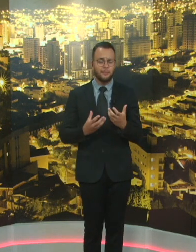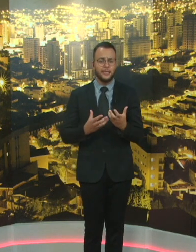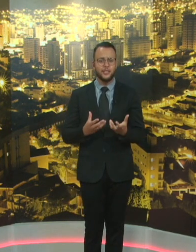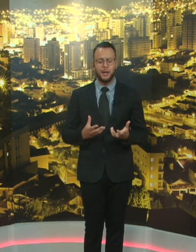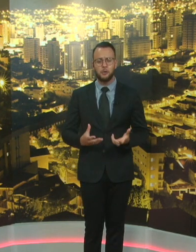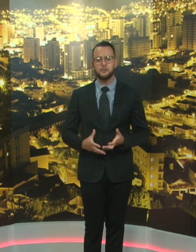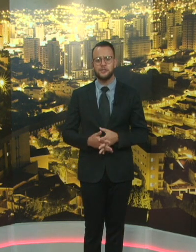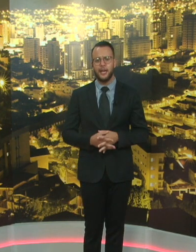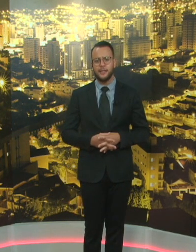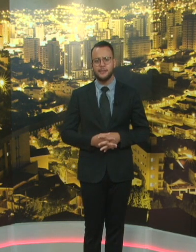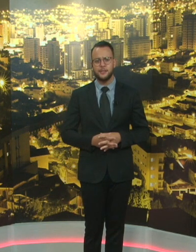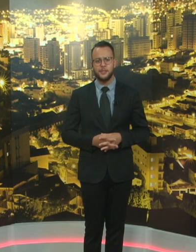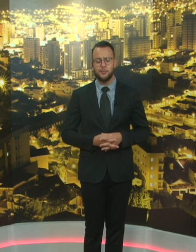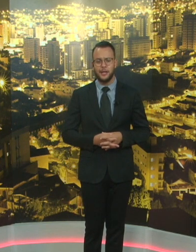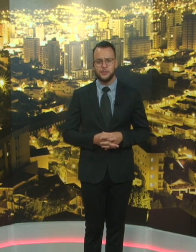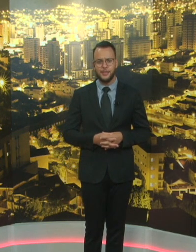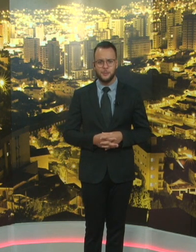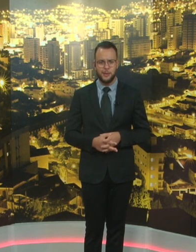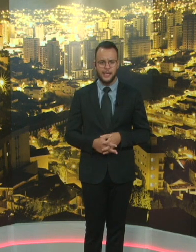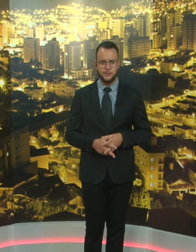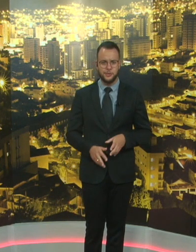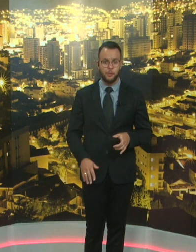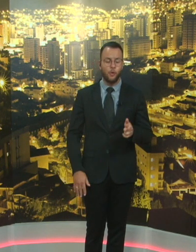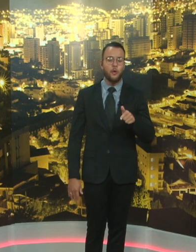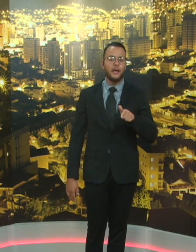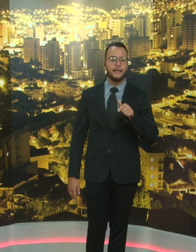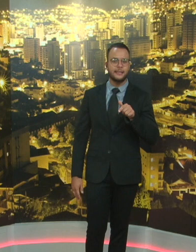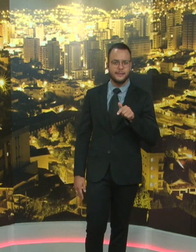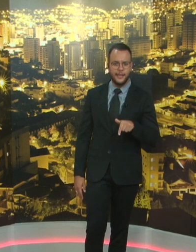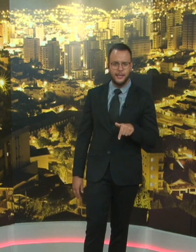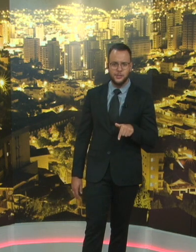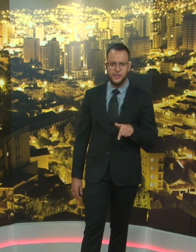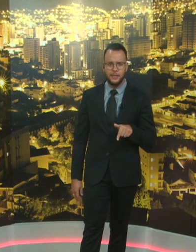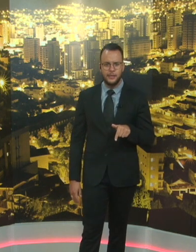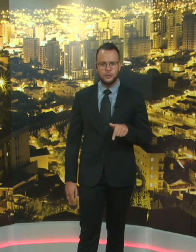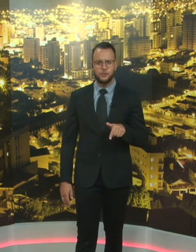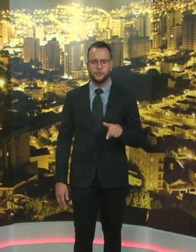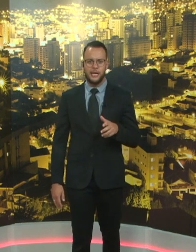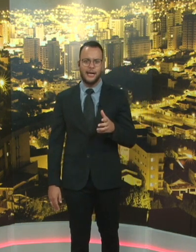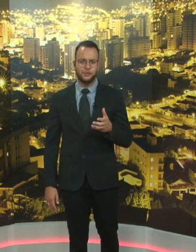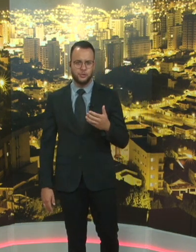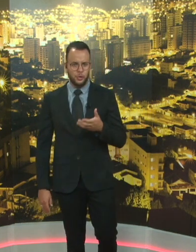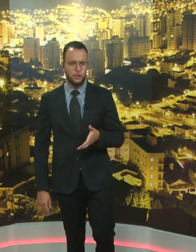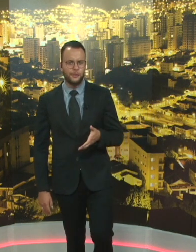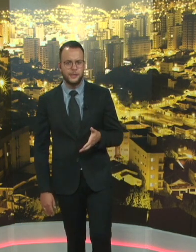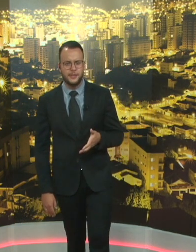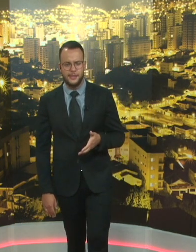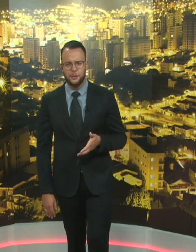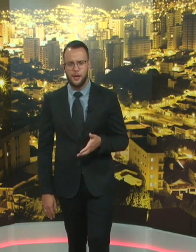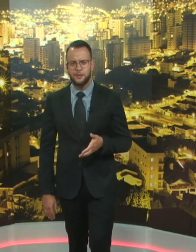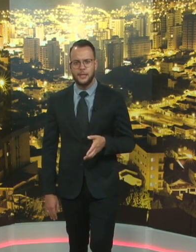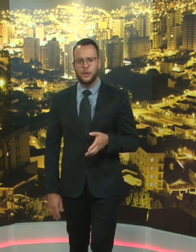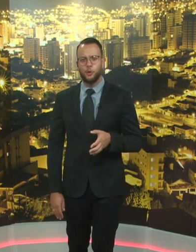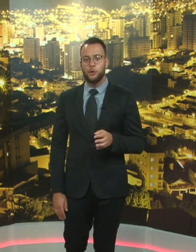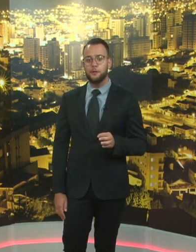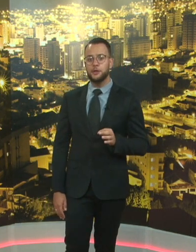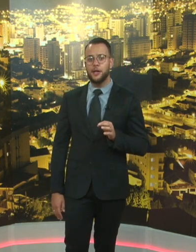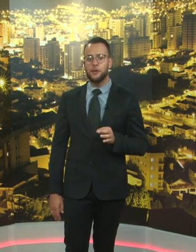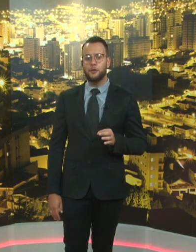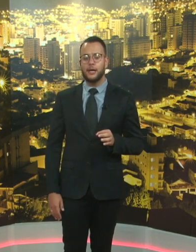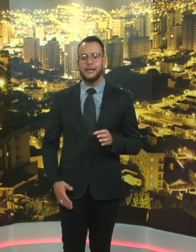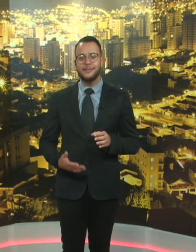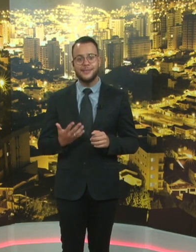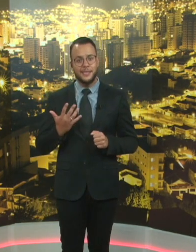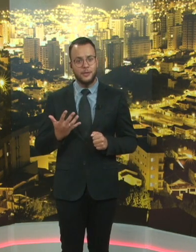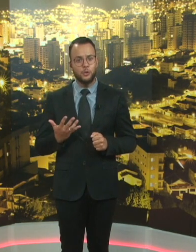e também tem uma consciência de diversos aspectos e com a crescente dos casos do covil de 19